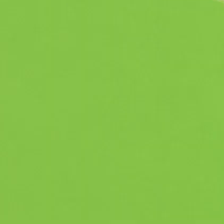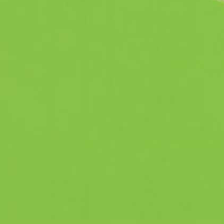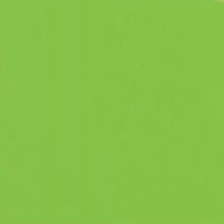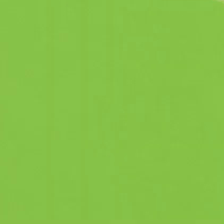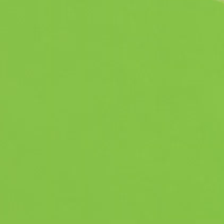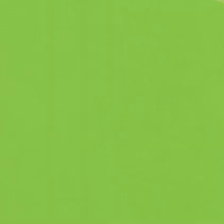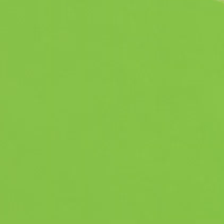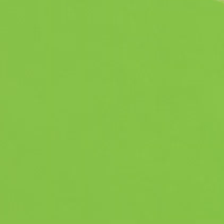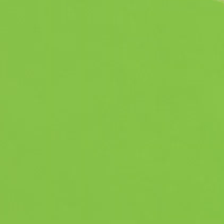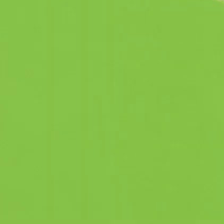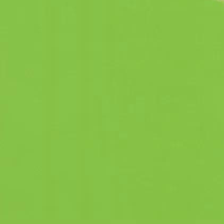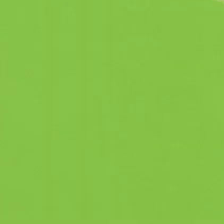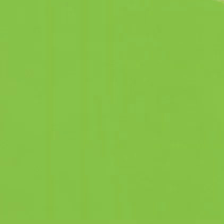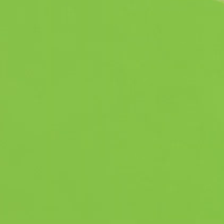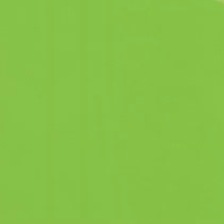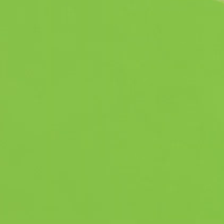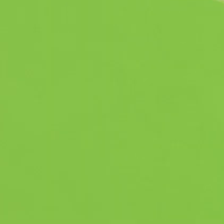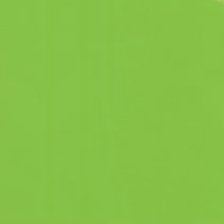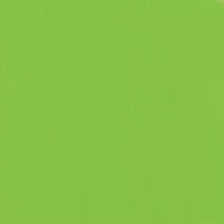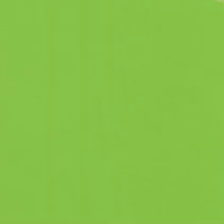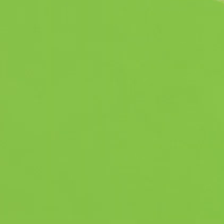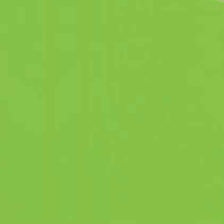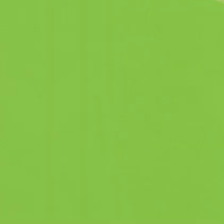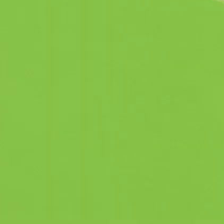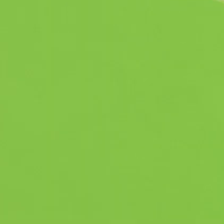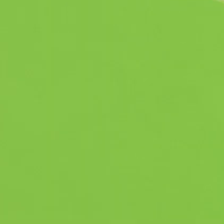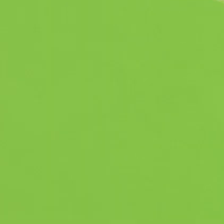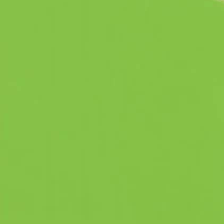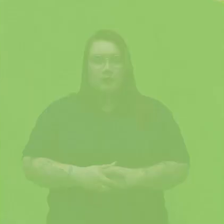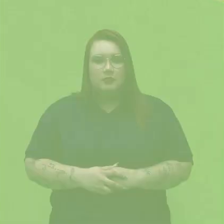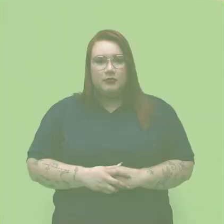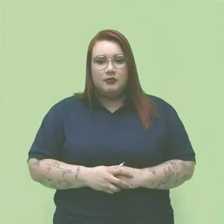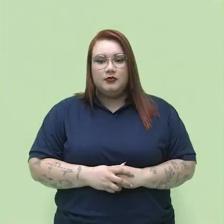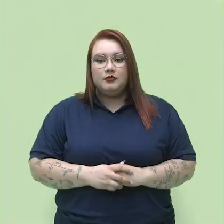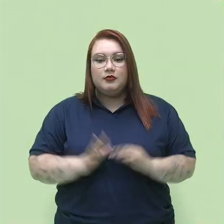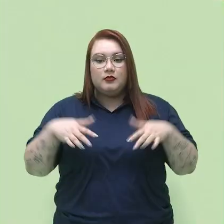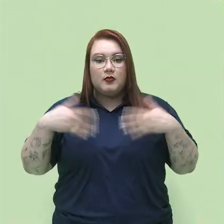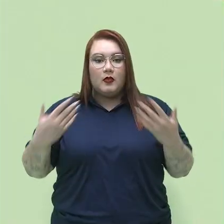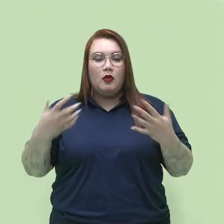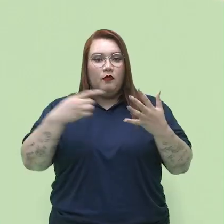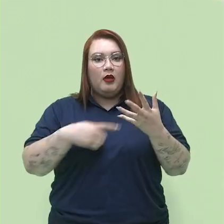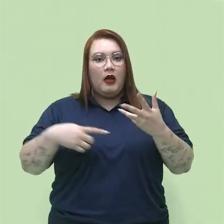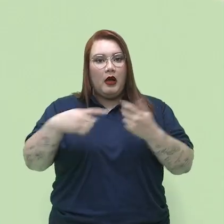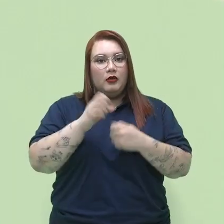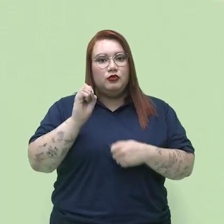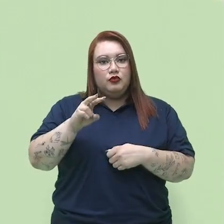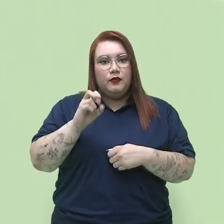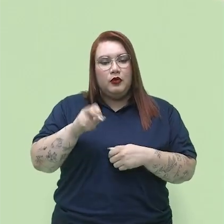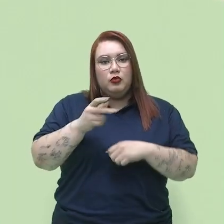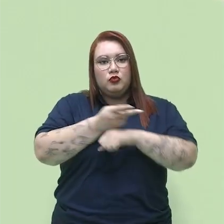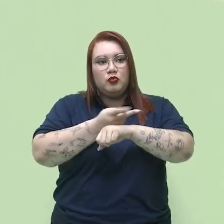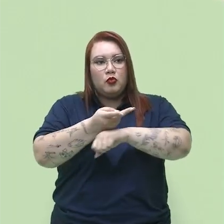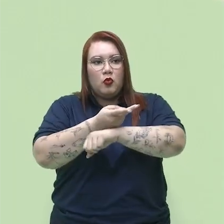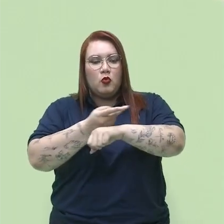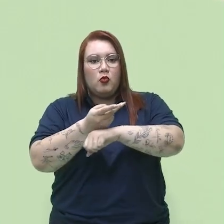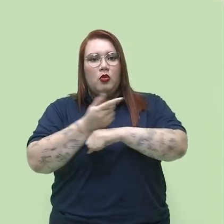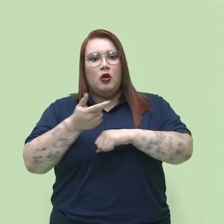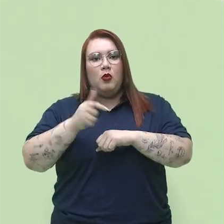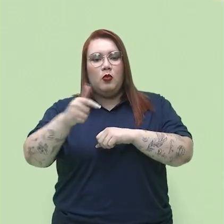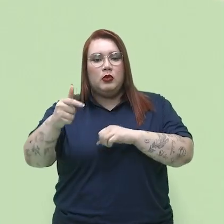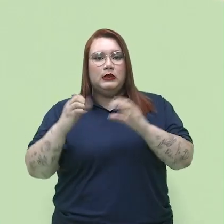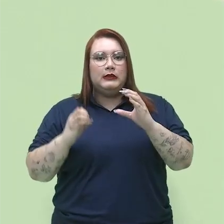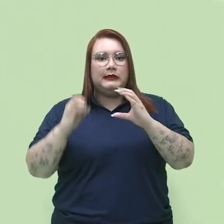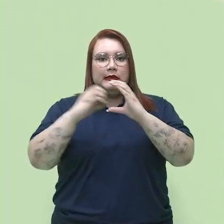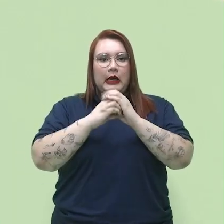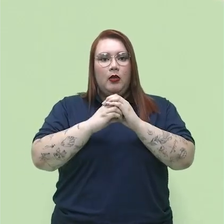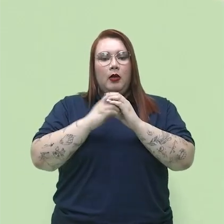aí vários vírus vão ali procurando outros linfócitos para reprodução. Tá certo? Então é importante a